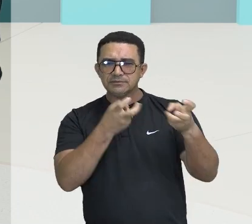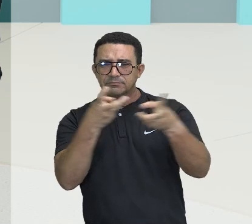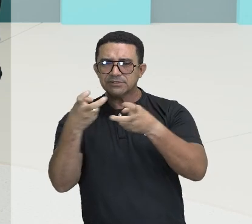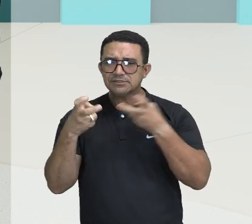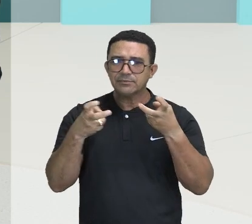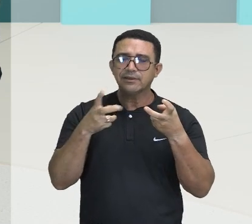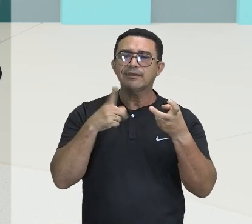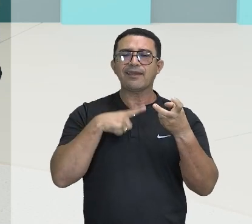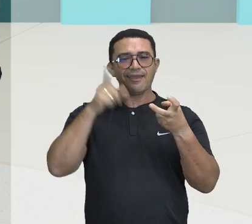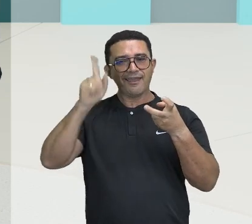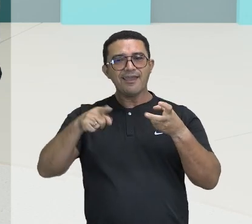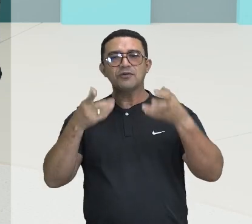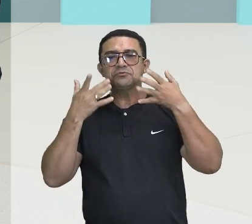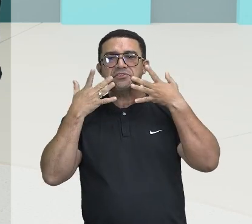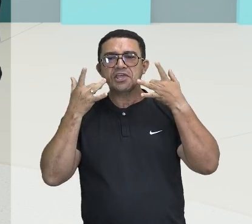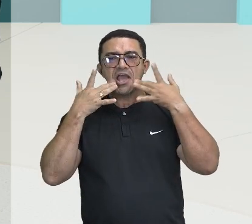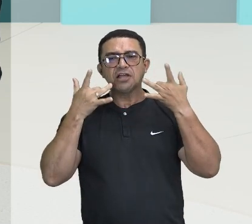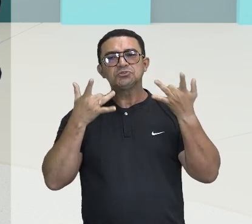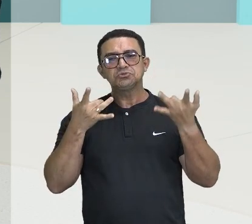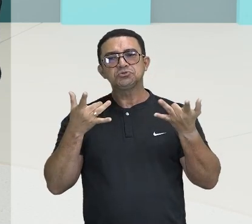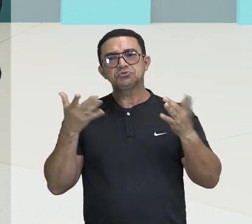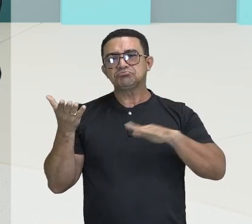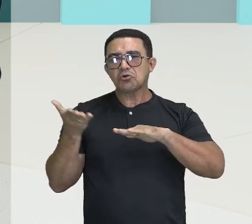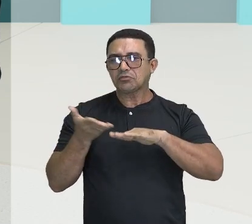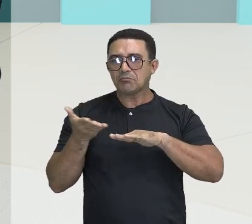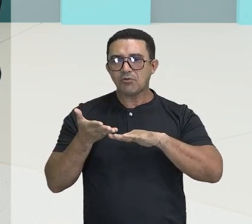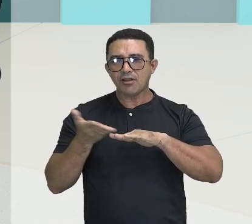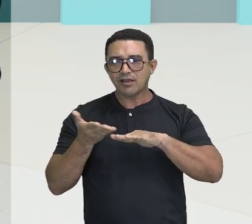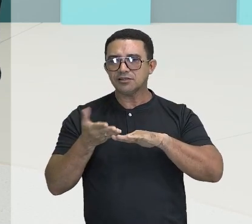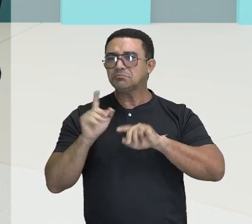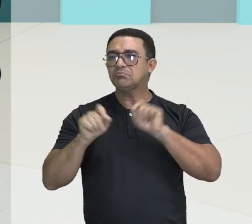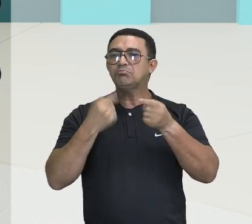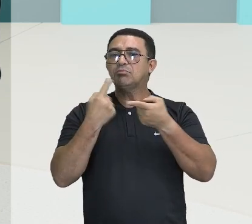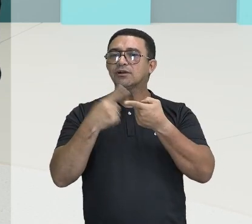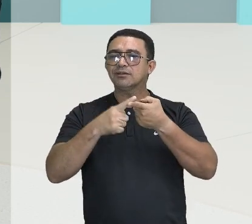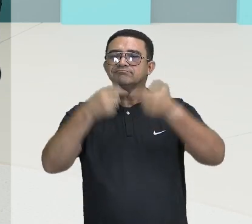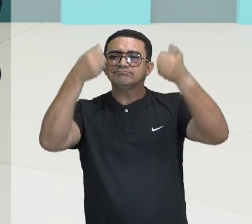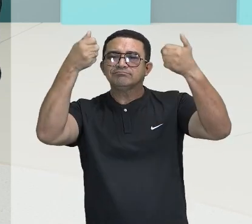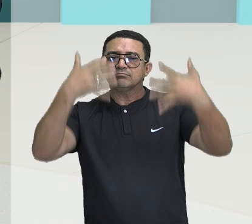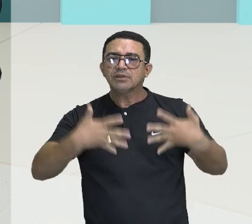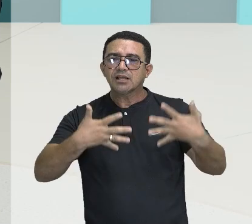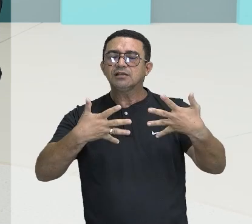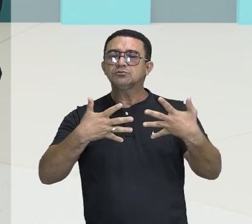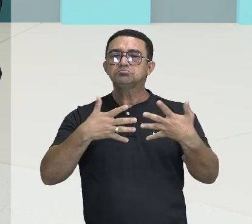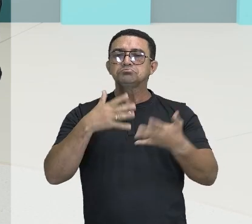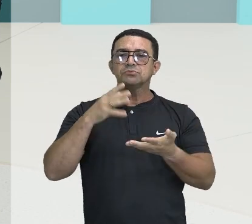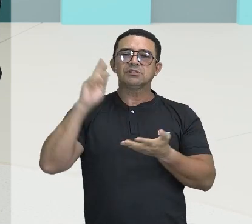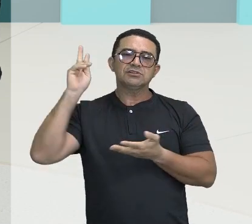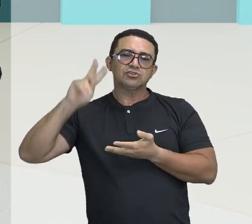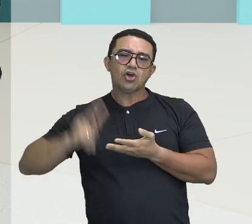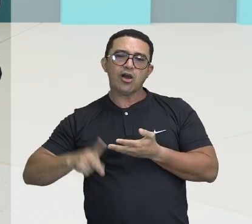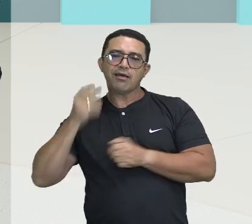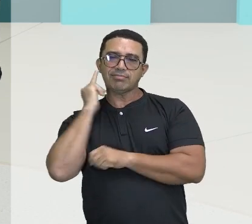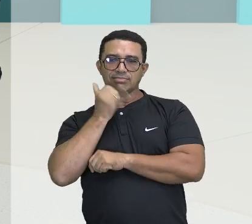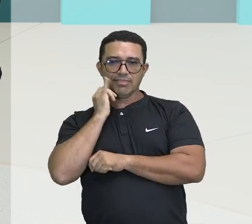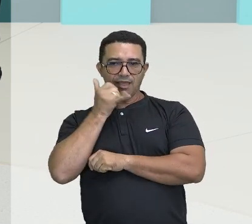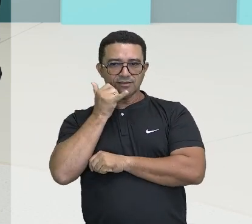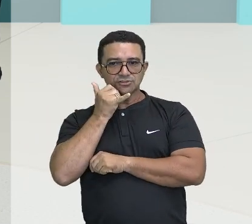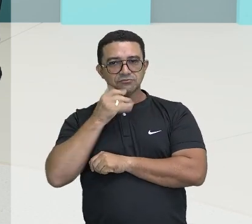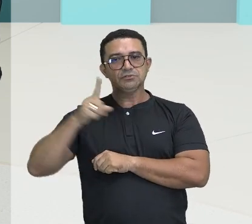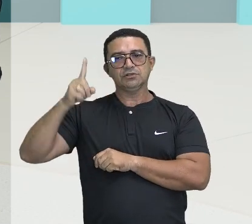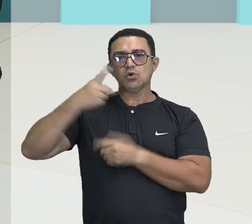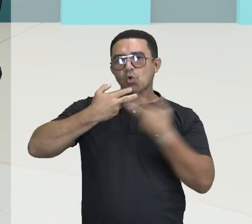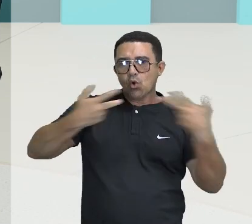verificar que é um teatro contemporâneo, que está contando uma história do dia a dia, na época atual, ou